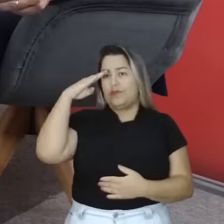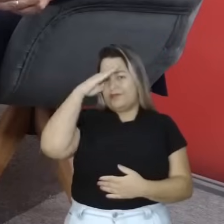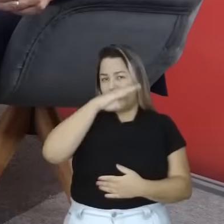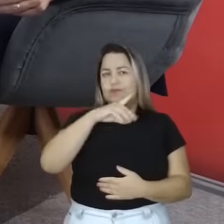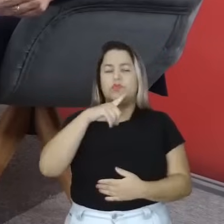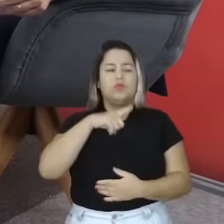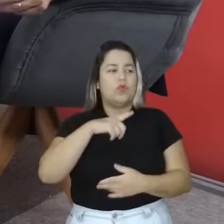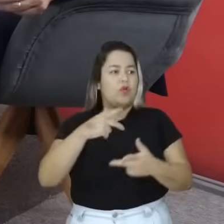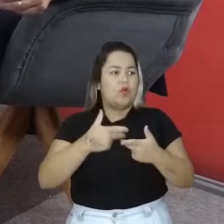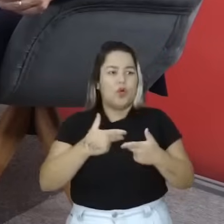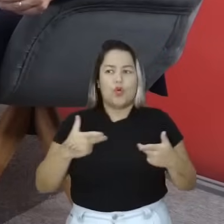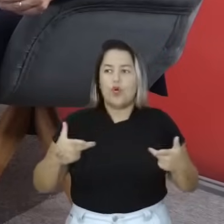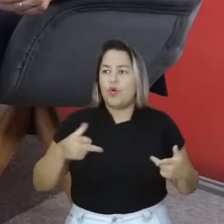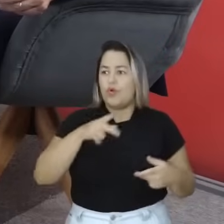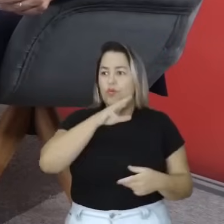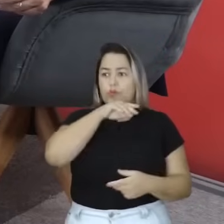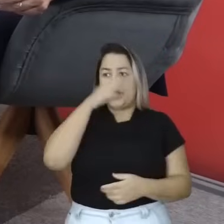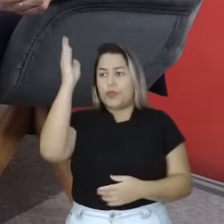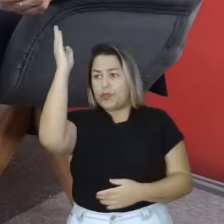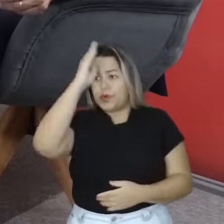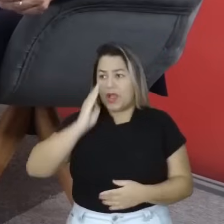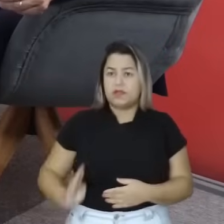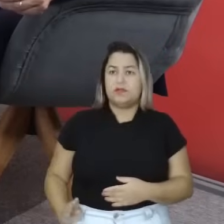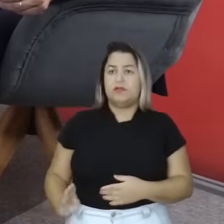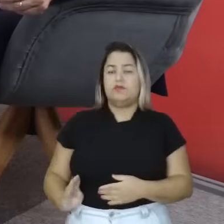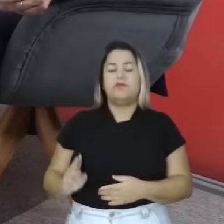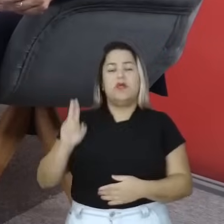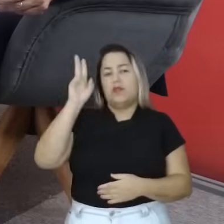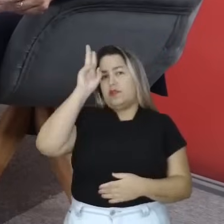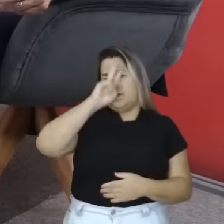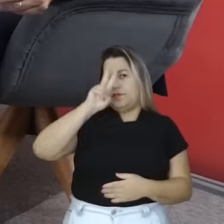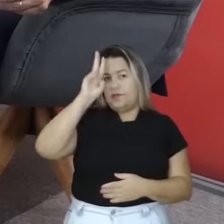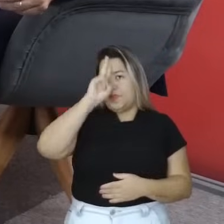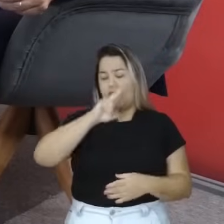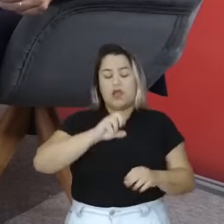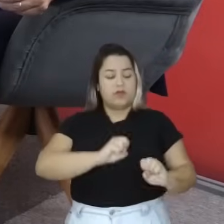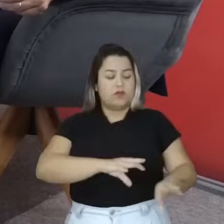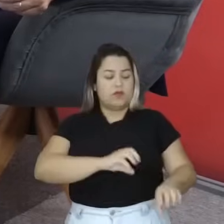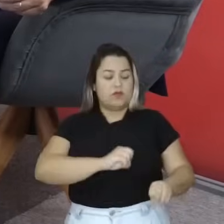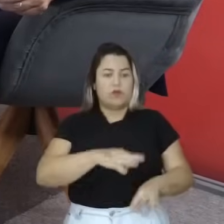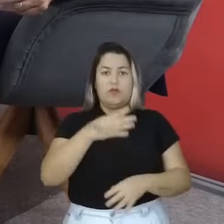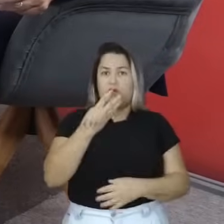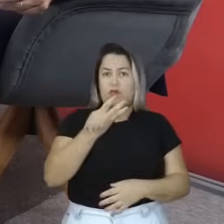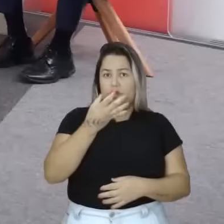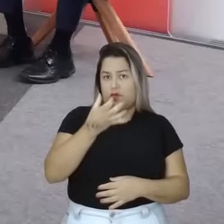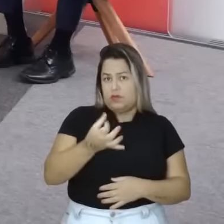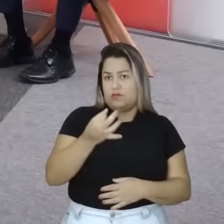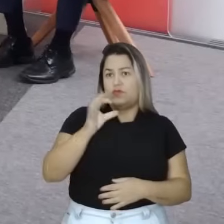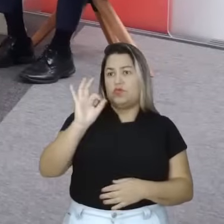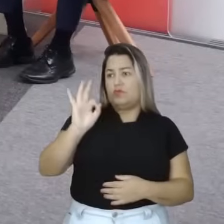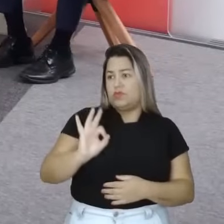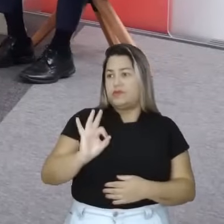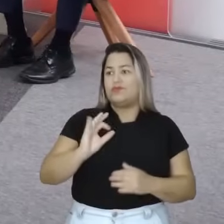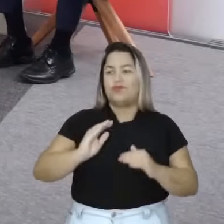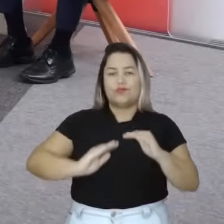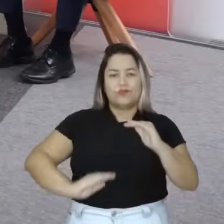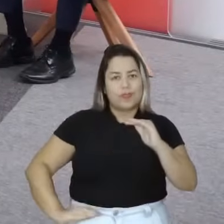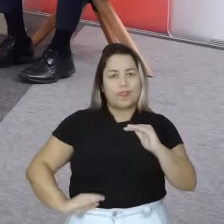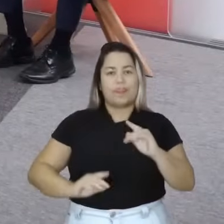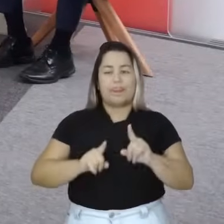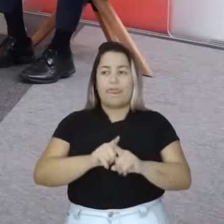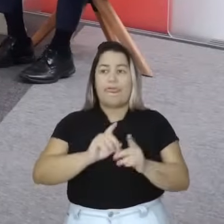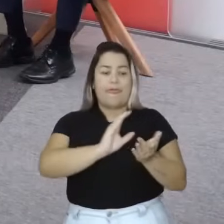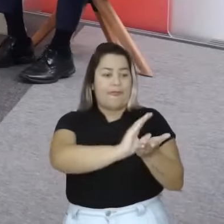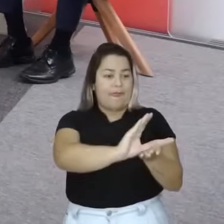consequências desastrosas para o Brasil. A gente lembra que a educação teve 46% a menos de recursos em relação